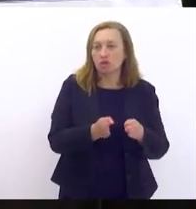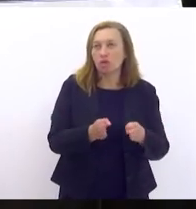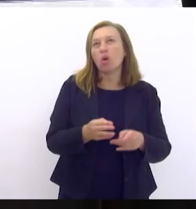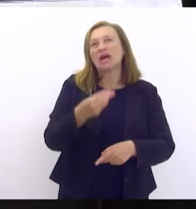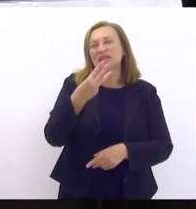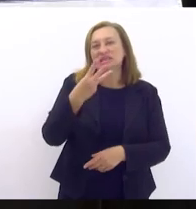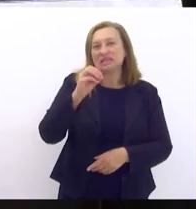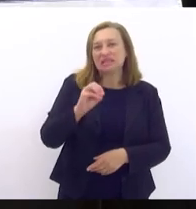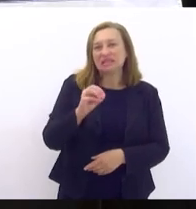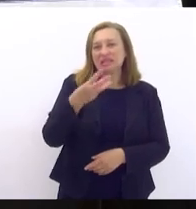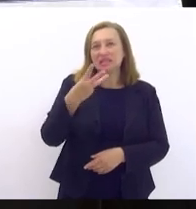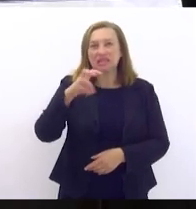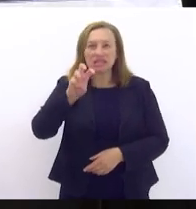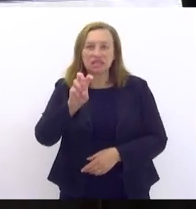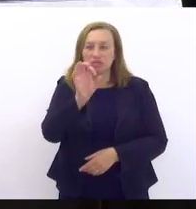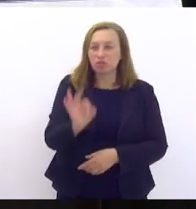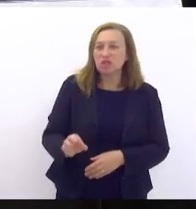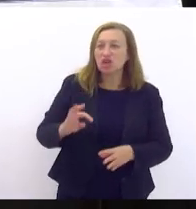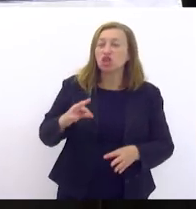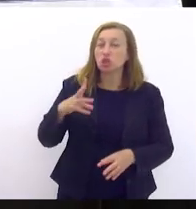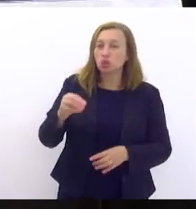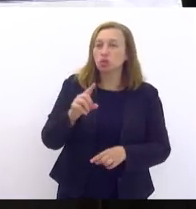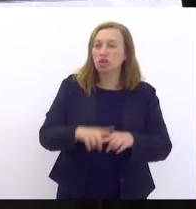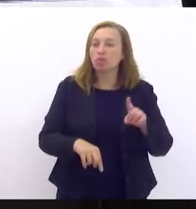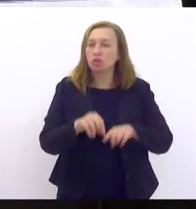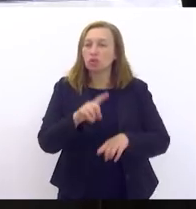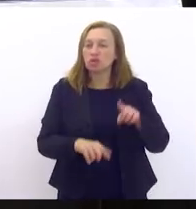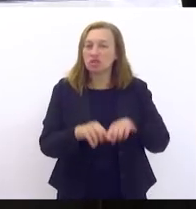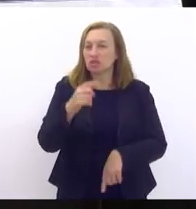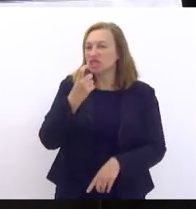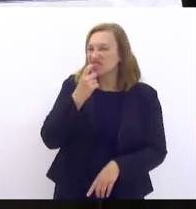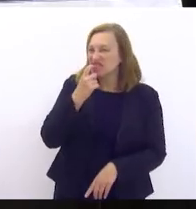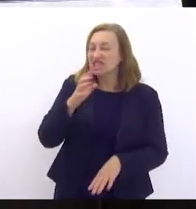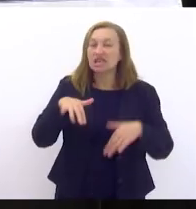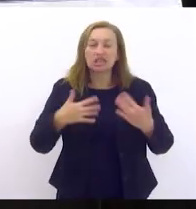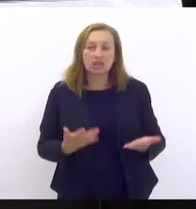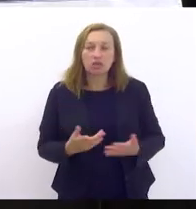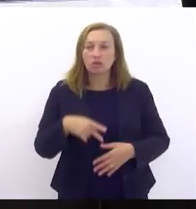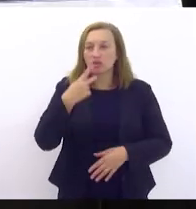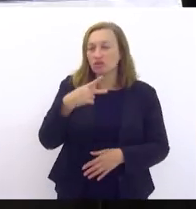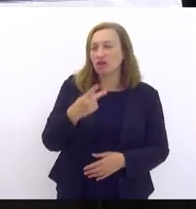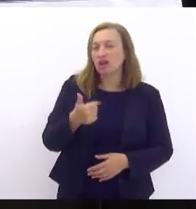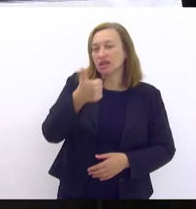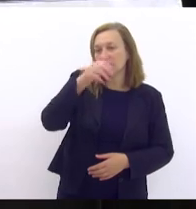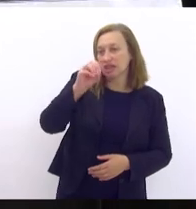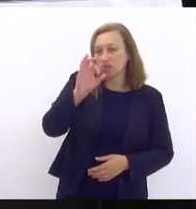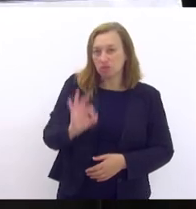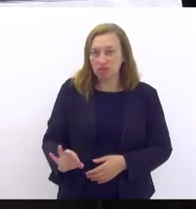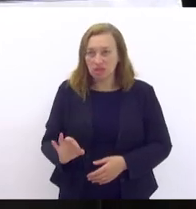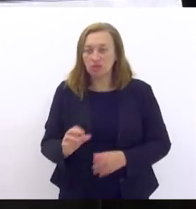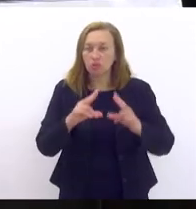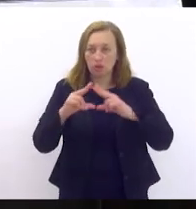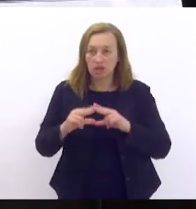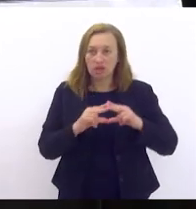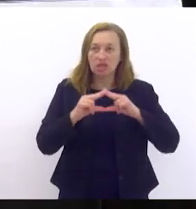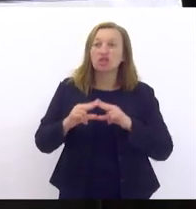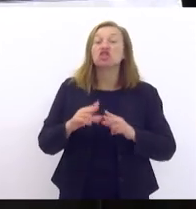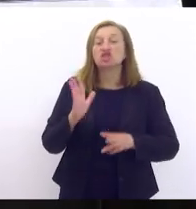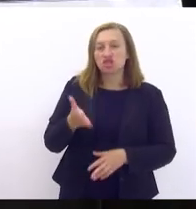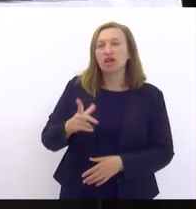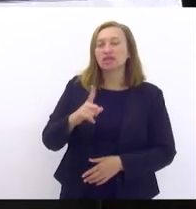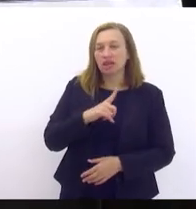35% de tudo que é produzido de plástico então quando a gente fala que recicla 10% já é